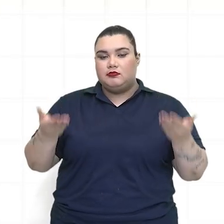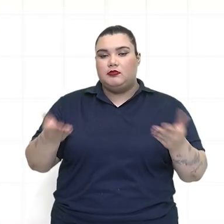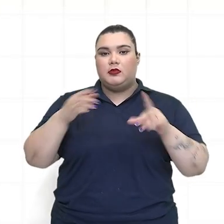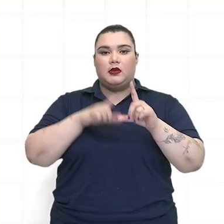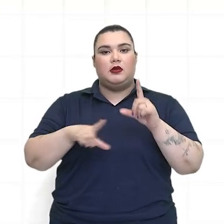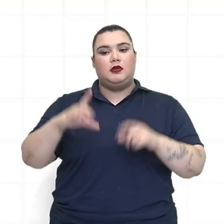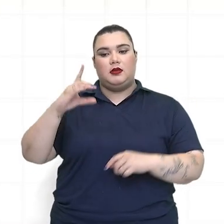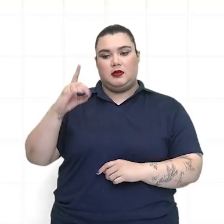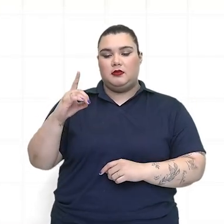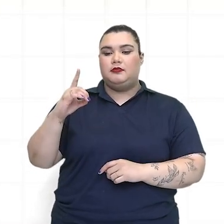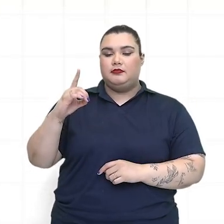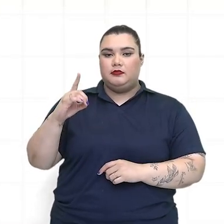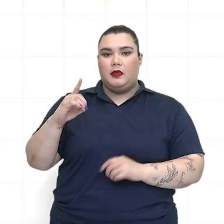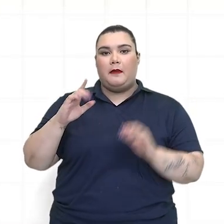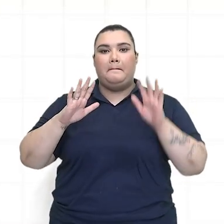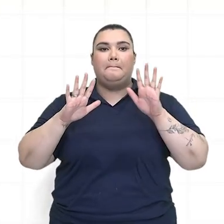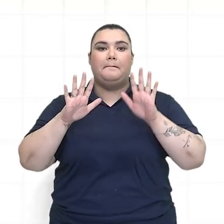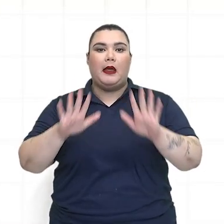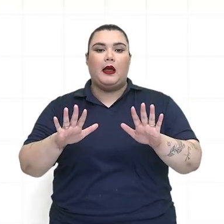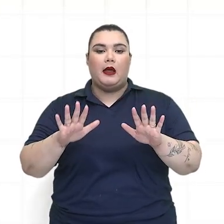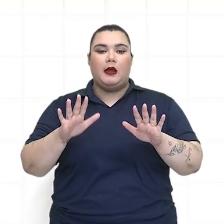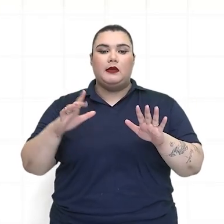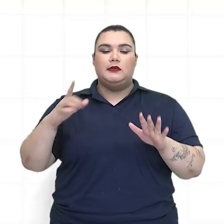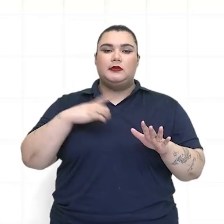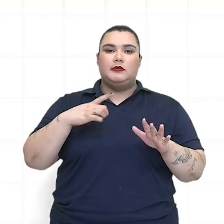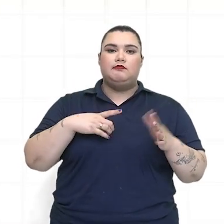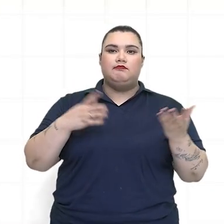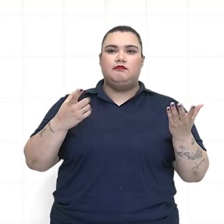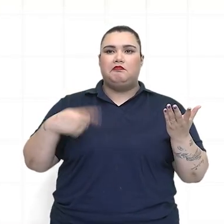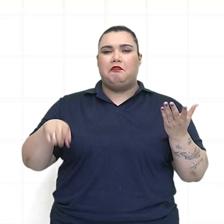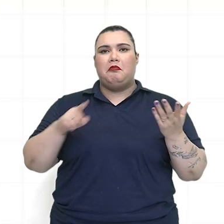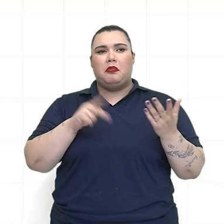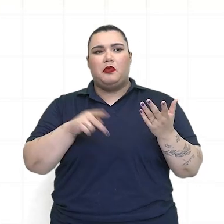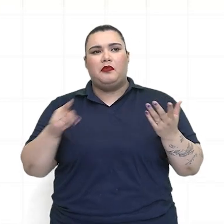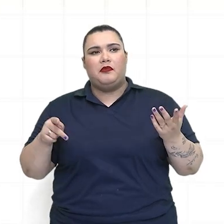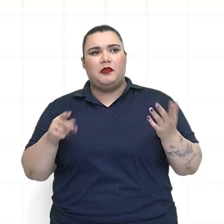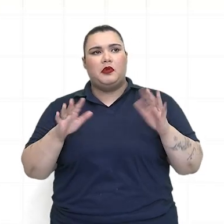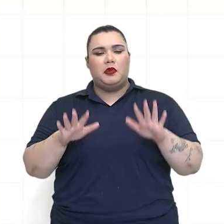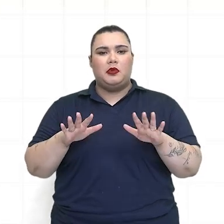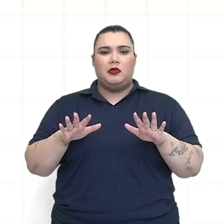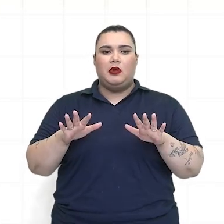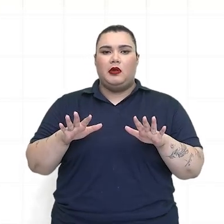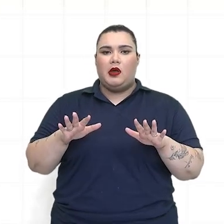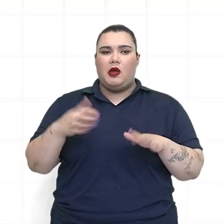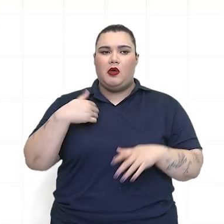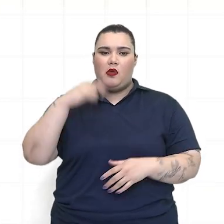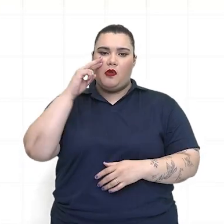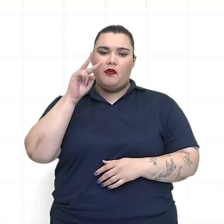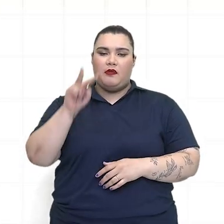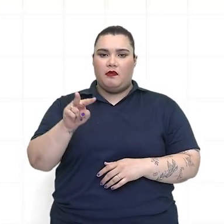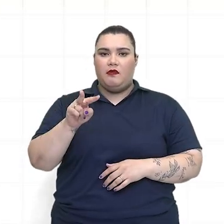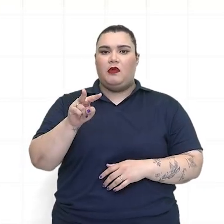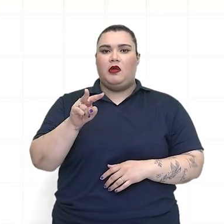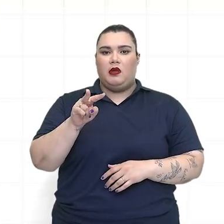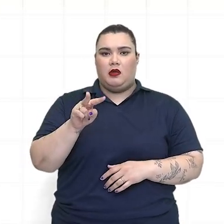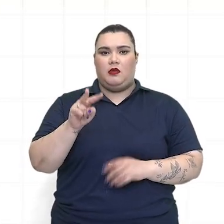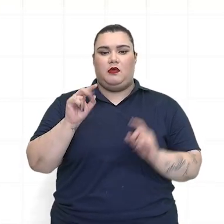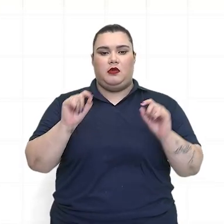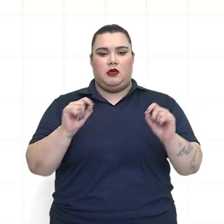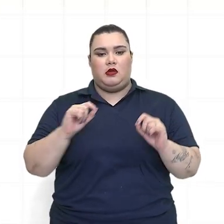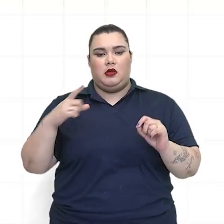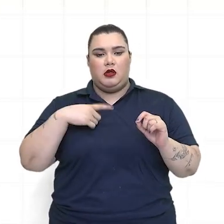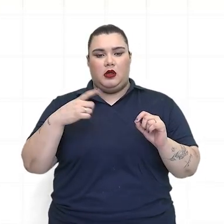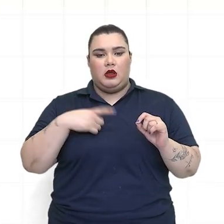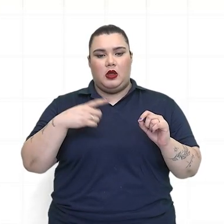resposta alternativa D. Aí, de repente, surge um de vocês e me diz: mas professor, eu estou vendo ali que